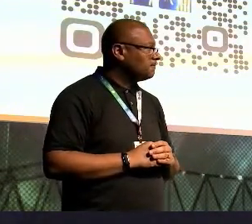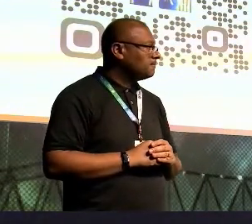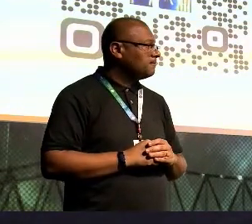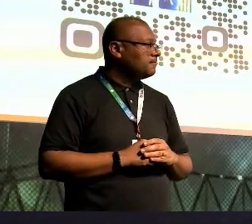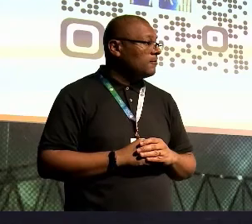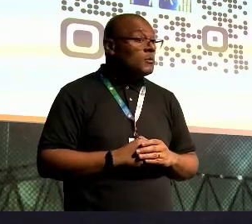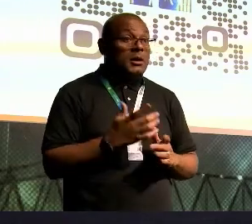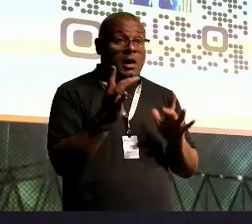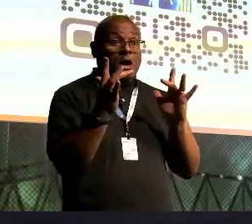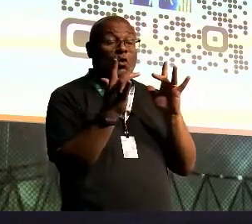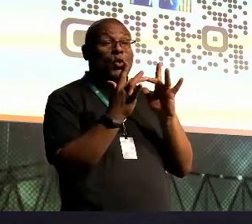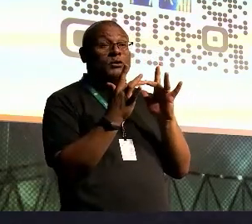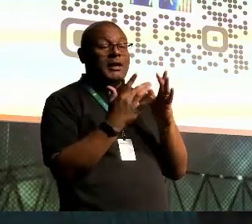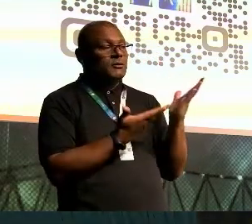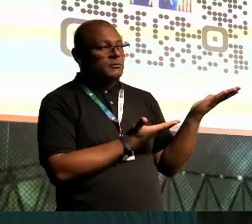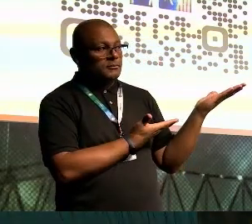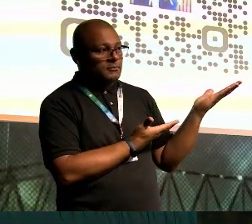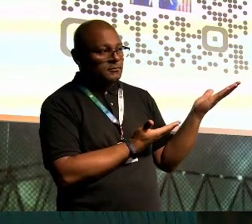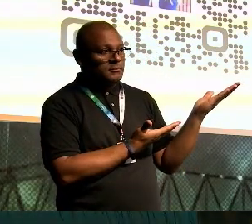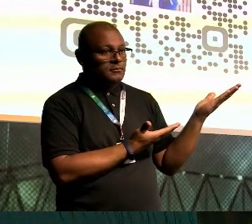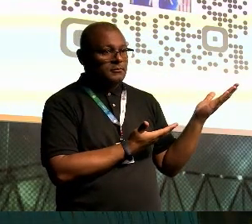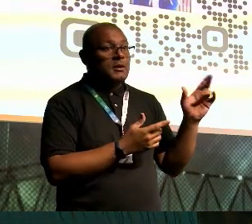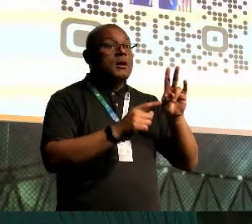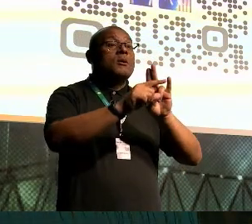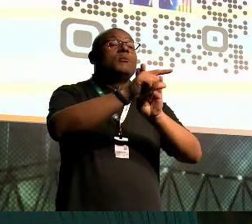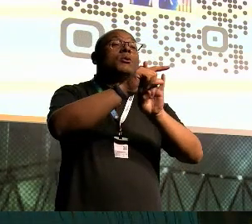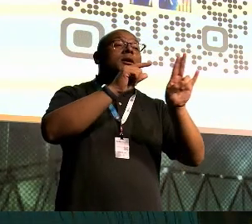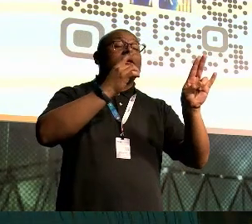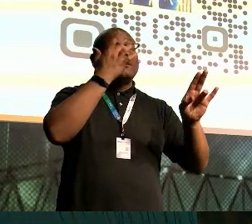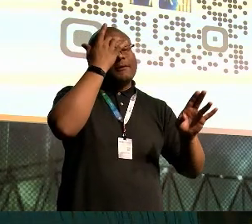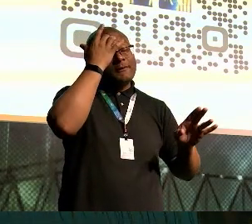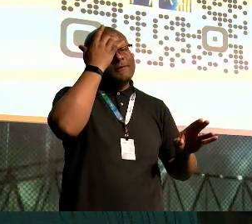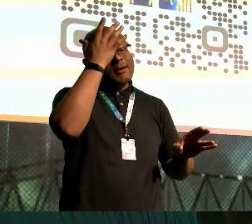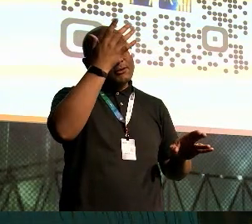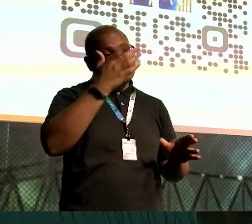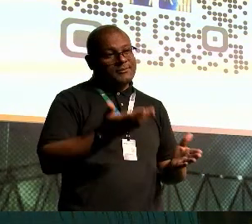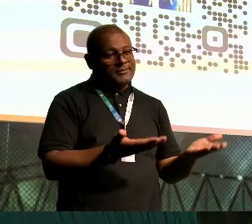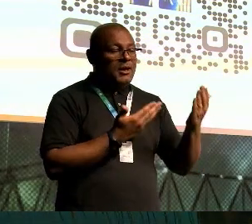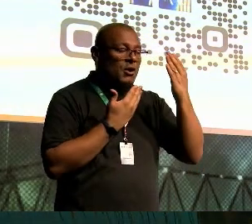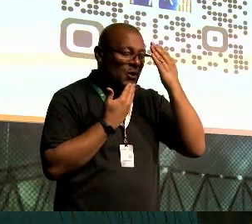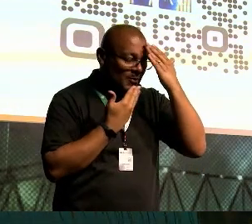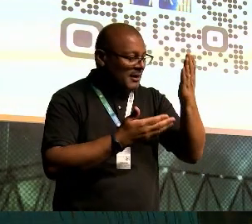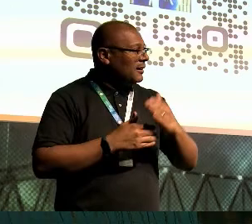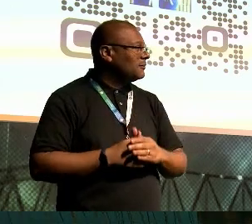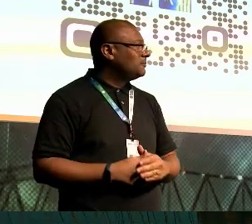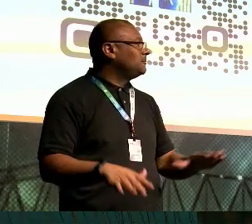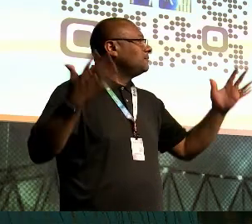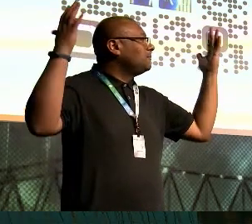Quem quiser me contatar, aqui estão os meus dados. E no LinkedIn, mais fácil, Luana Sorato. Obrigada.